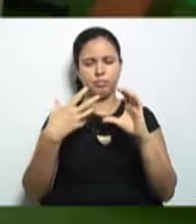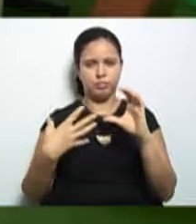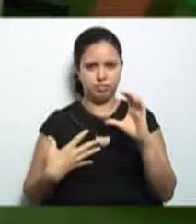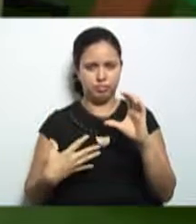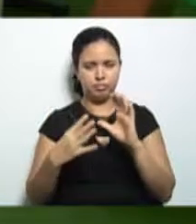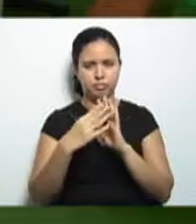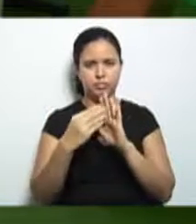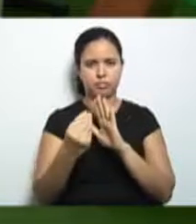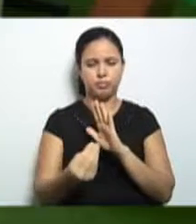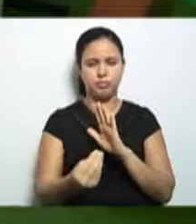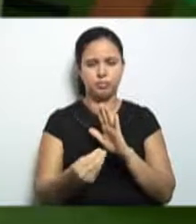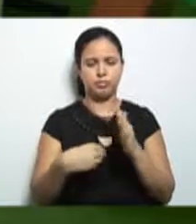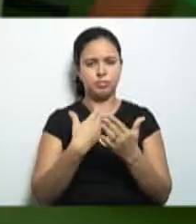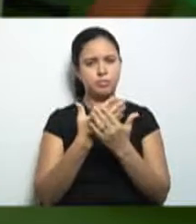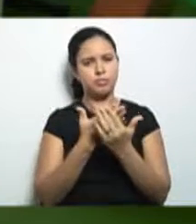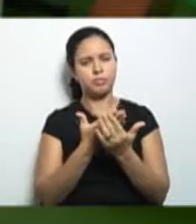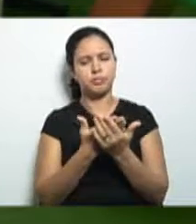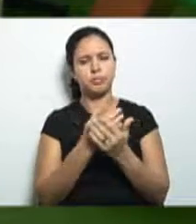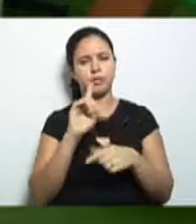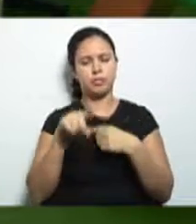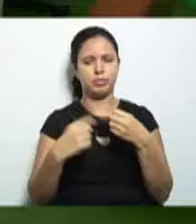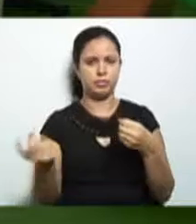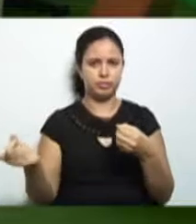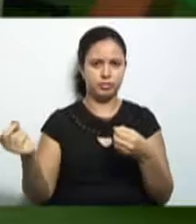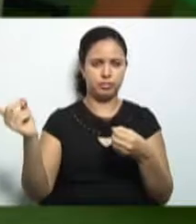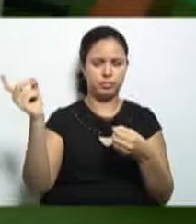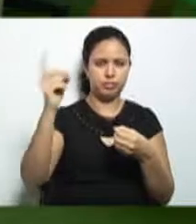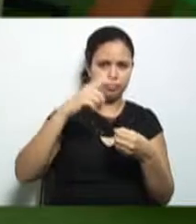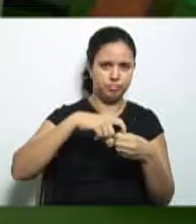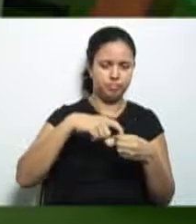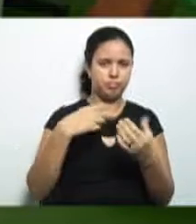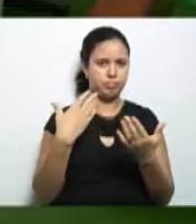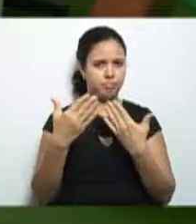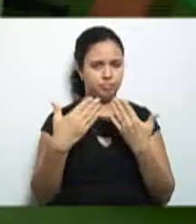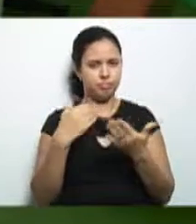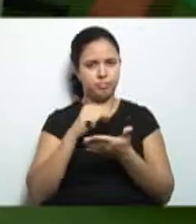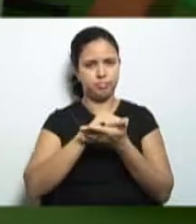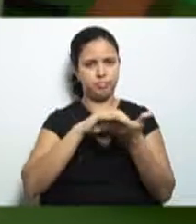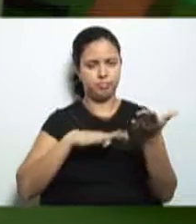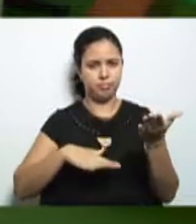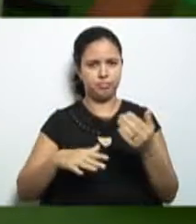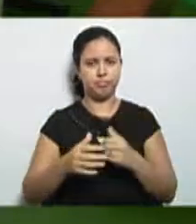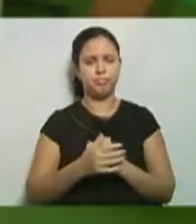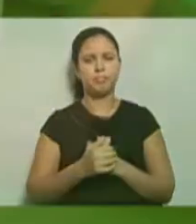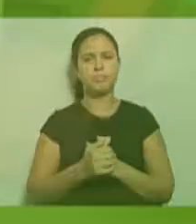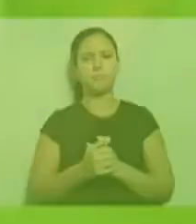desses modelos que nós estudamos. Daqui a pouquinho a gente volta para conversar sobre essa atividade.